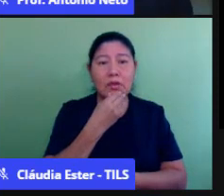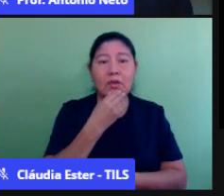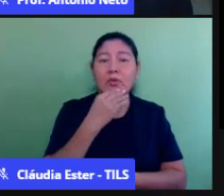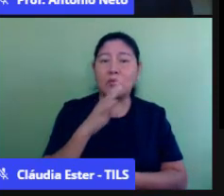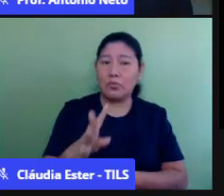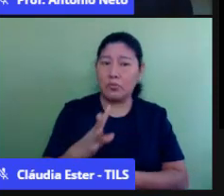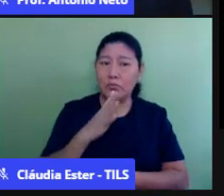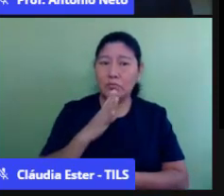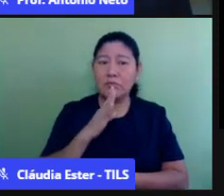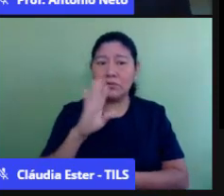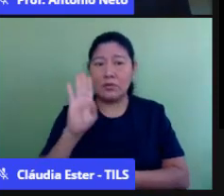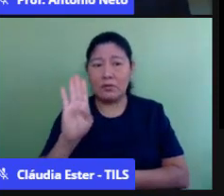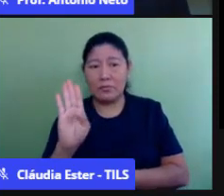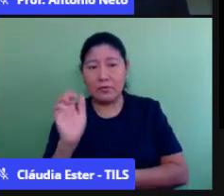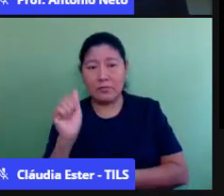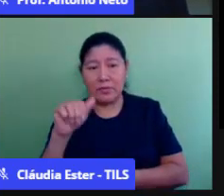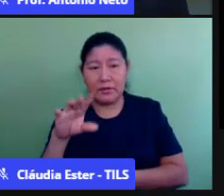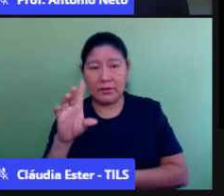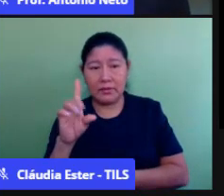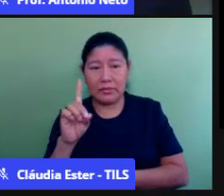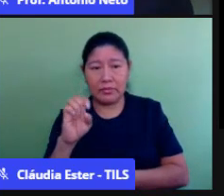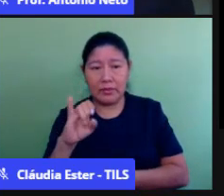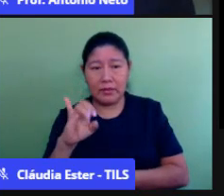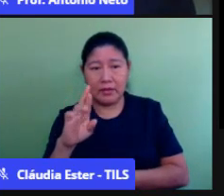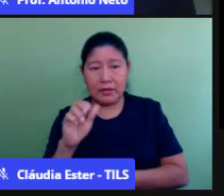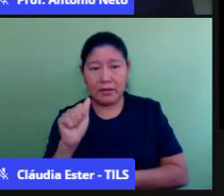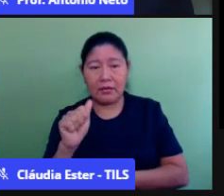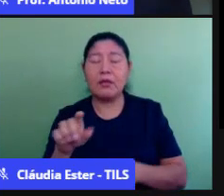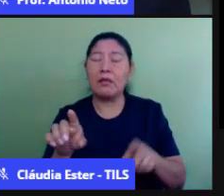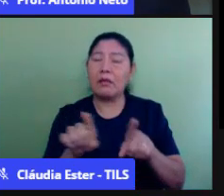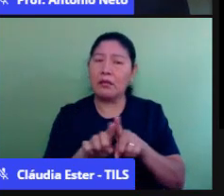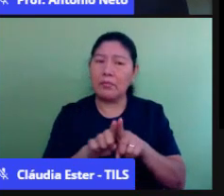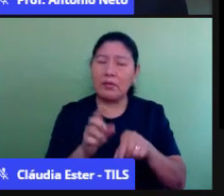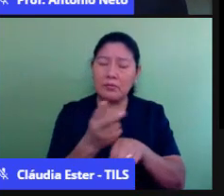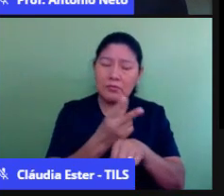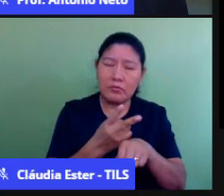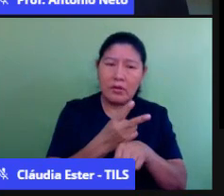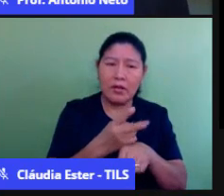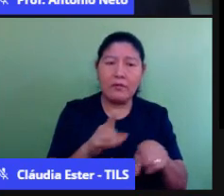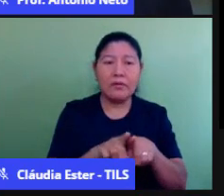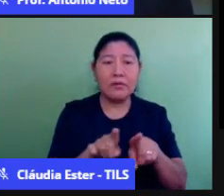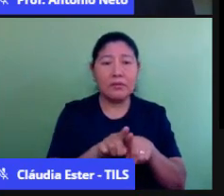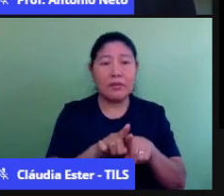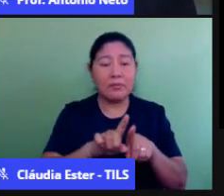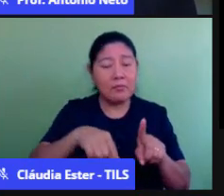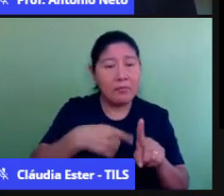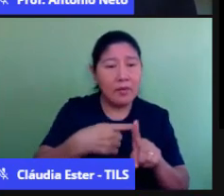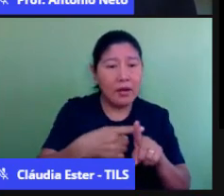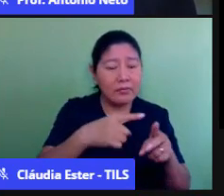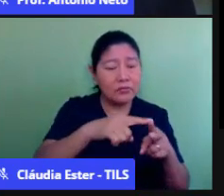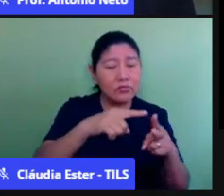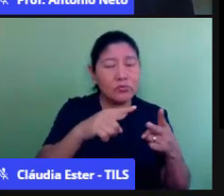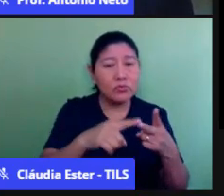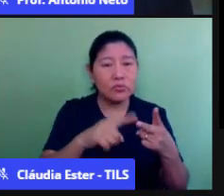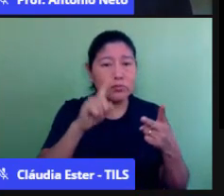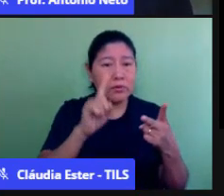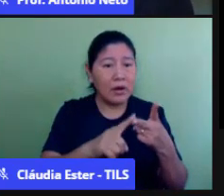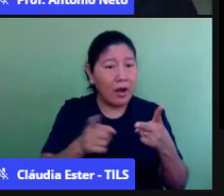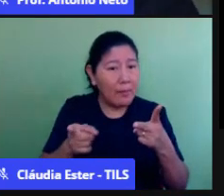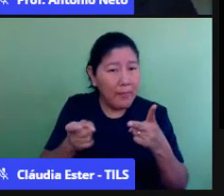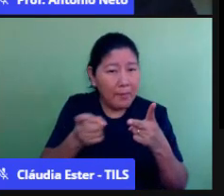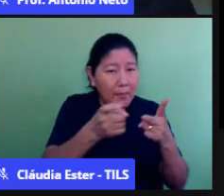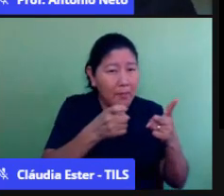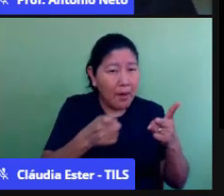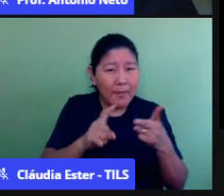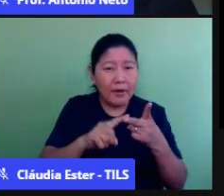Tivemos também a questão da Guerra do Paraguai. Muita gente veio lutaram índios, lutaram negros,